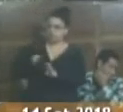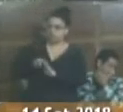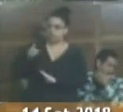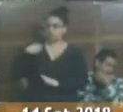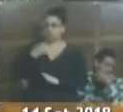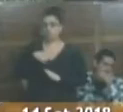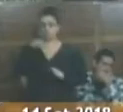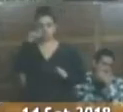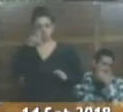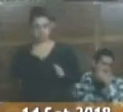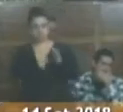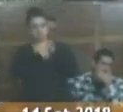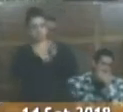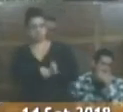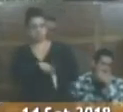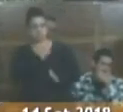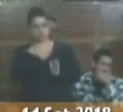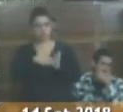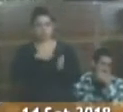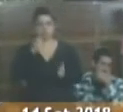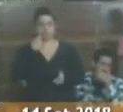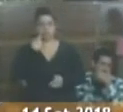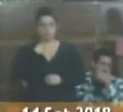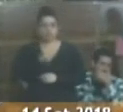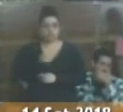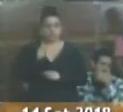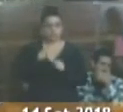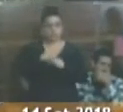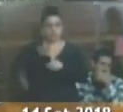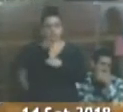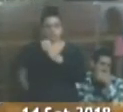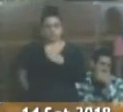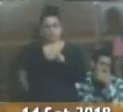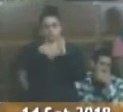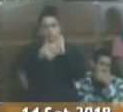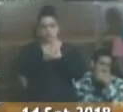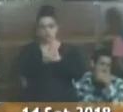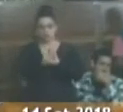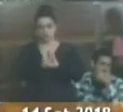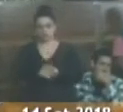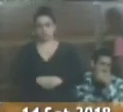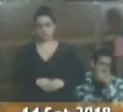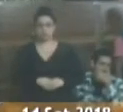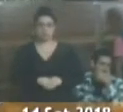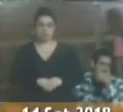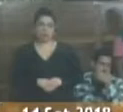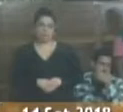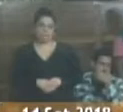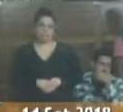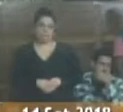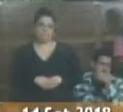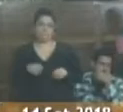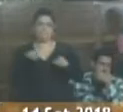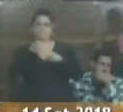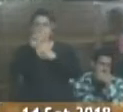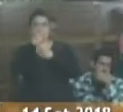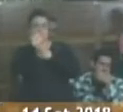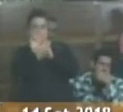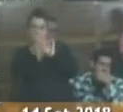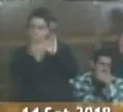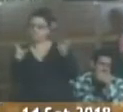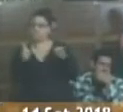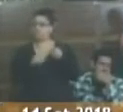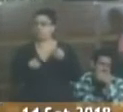todos os pescadores para fazer as suas fazendas marinhas dentro da legalidade, que tem a aprovação do INEA, que tem a